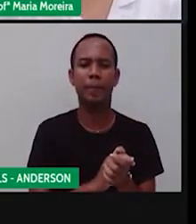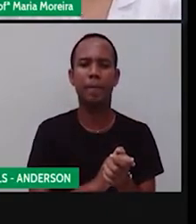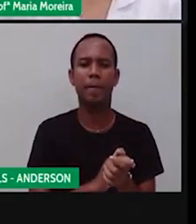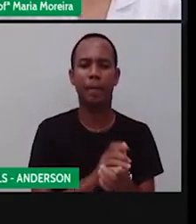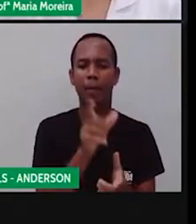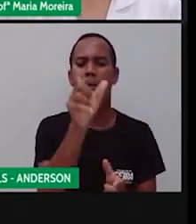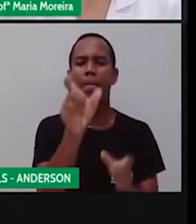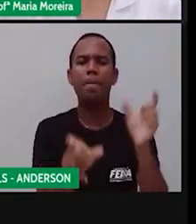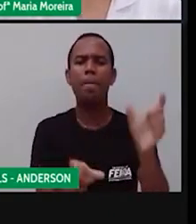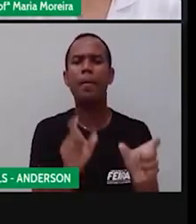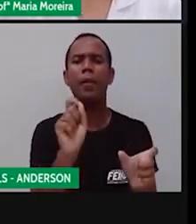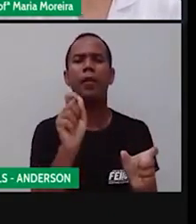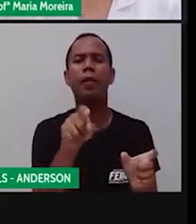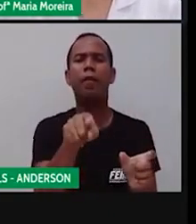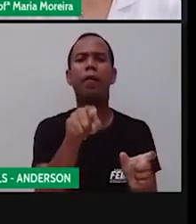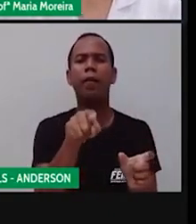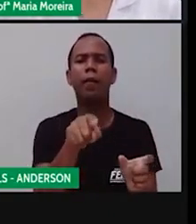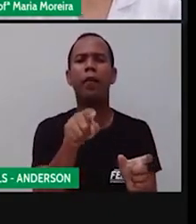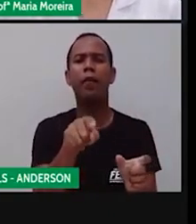quê? Os